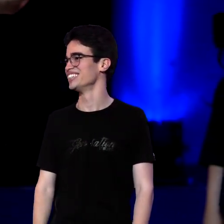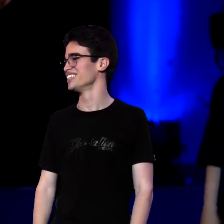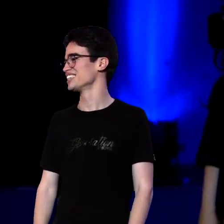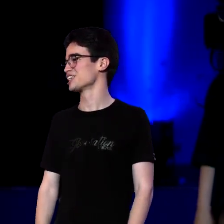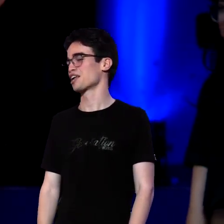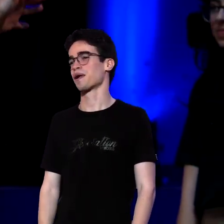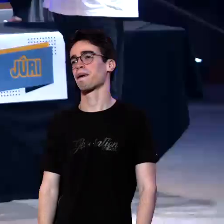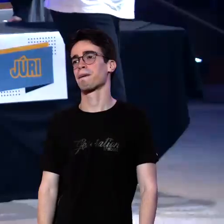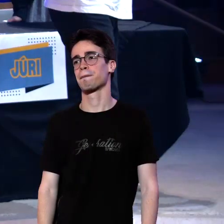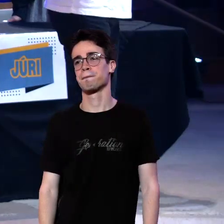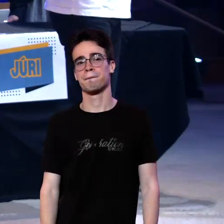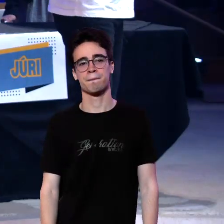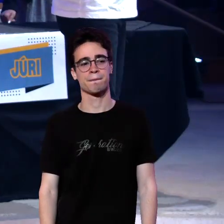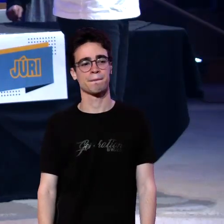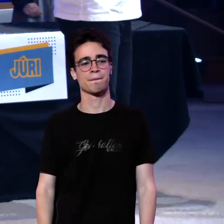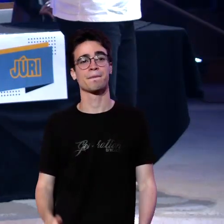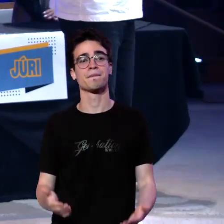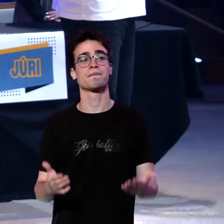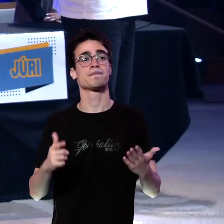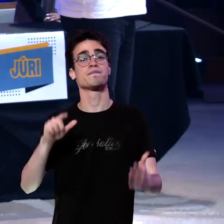o que começa a acontecer?